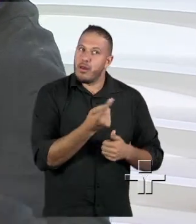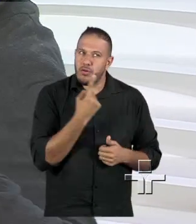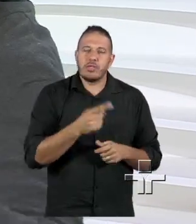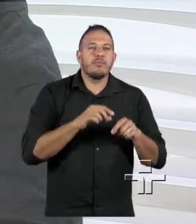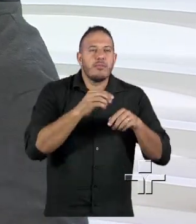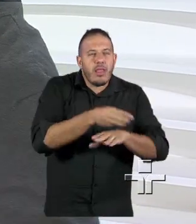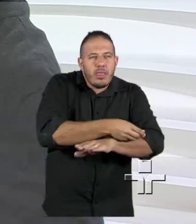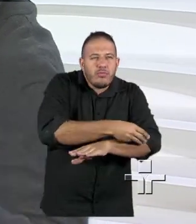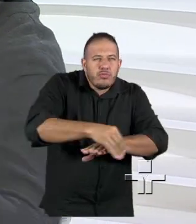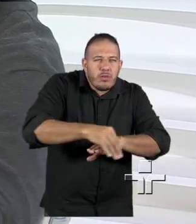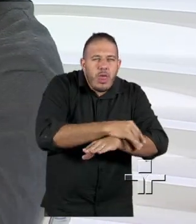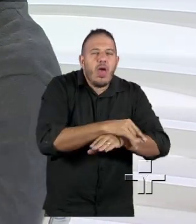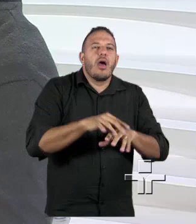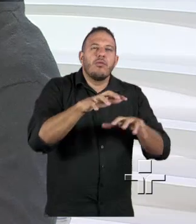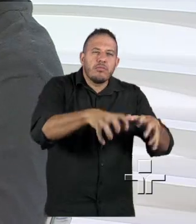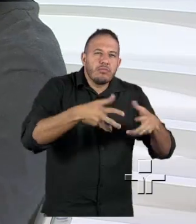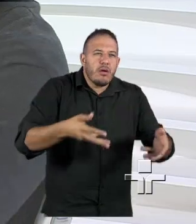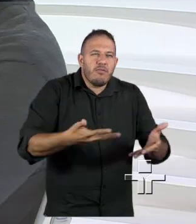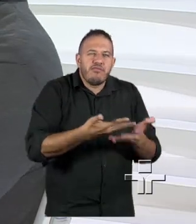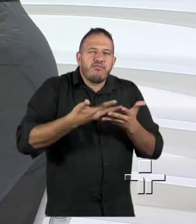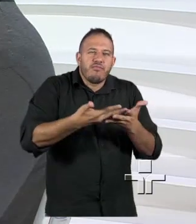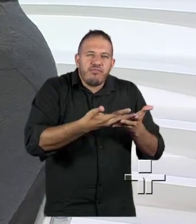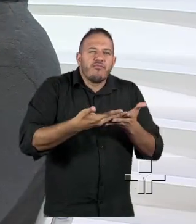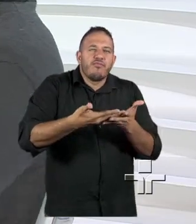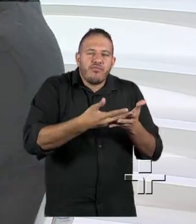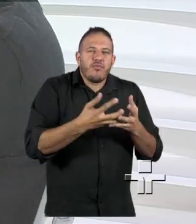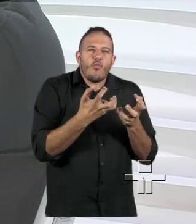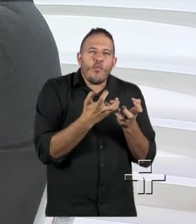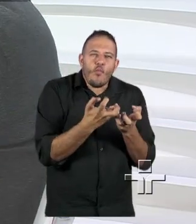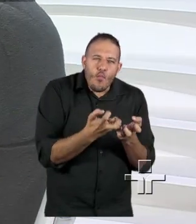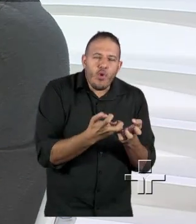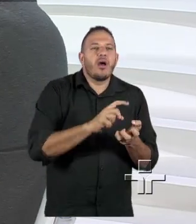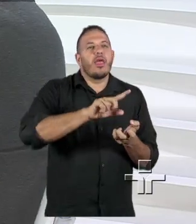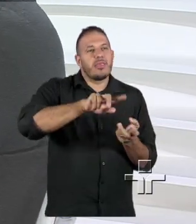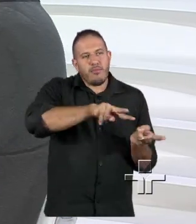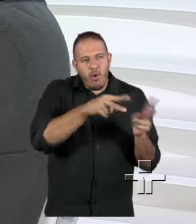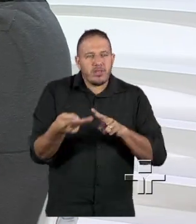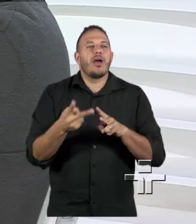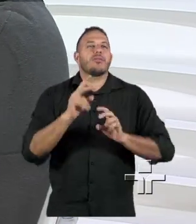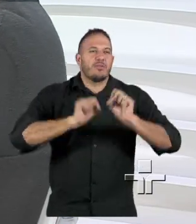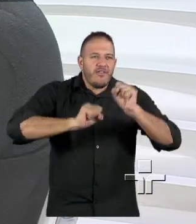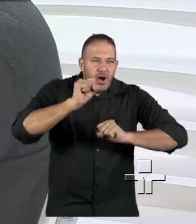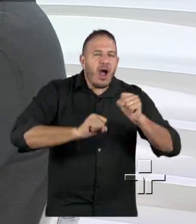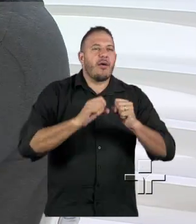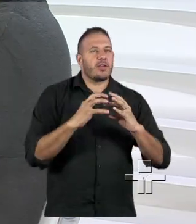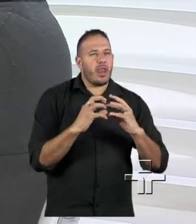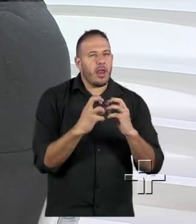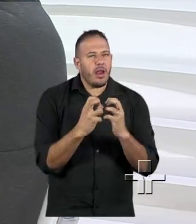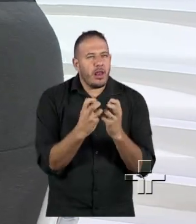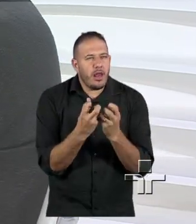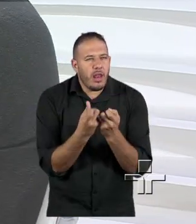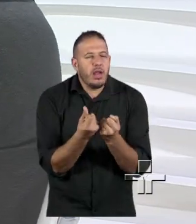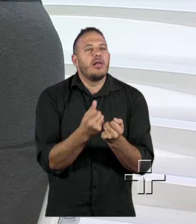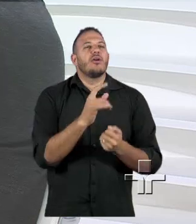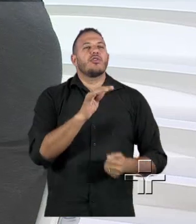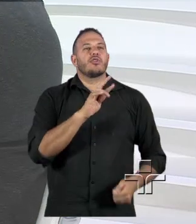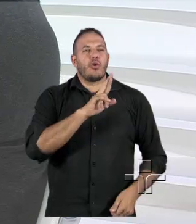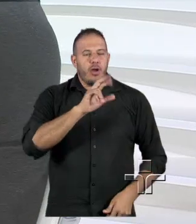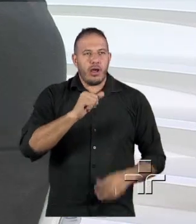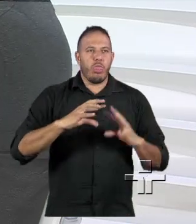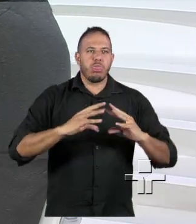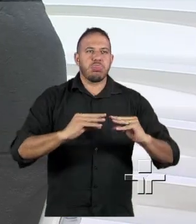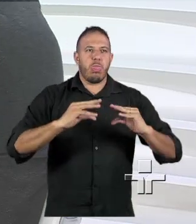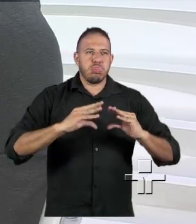grão, colhemos, fazemos a fermentação, secagem, depois vem para a fábrica, a gente faz a torra, transforma em massa de cacau,